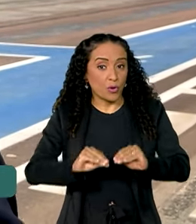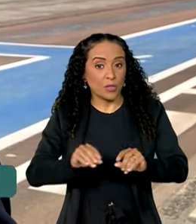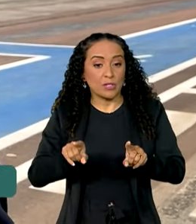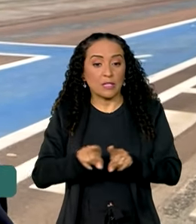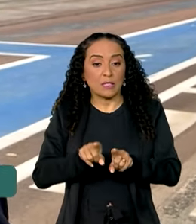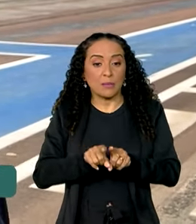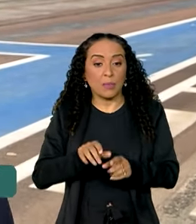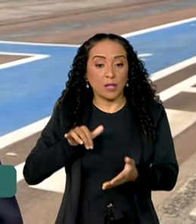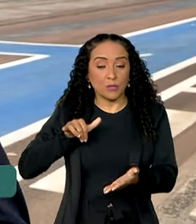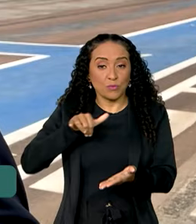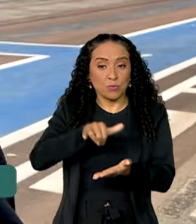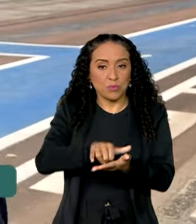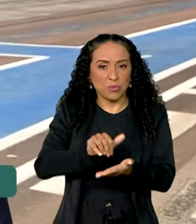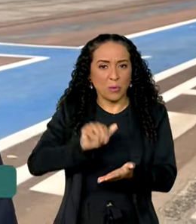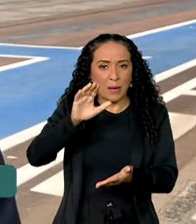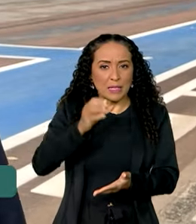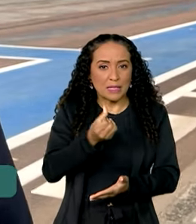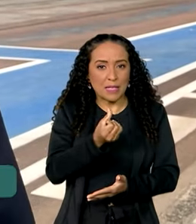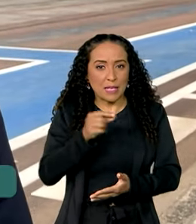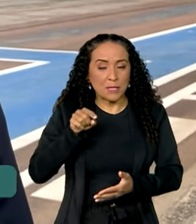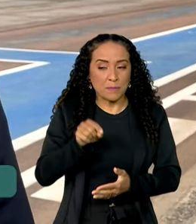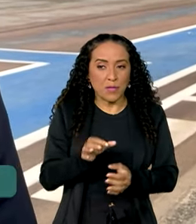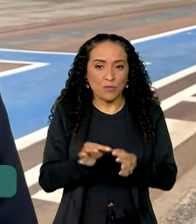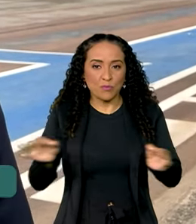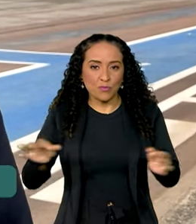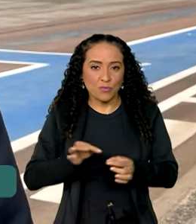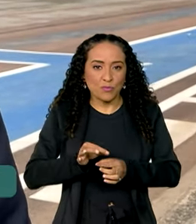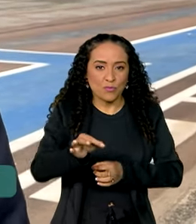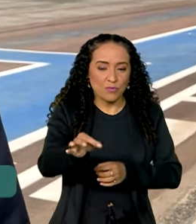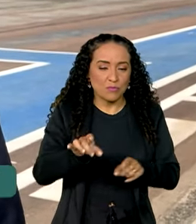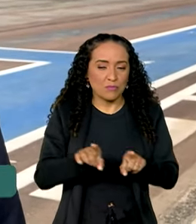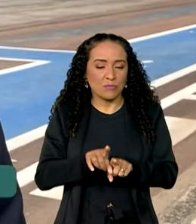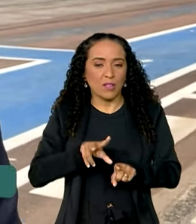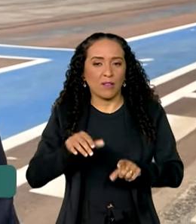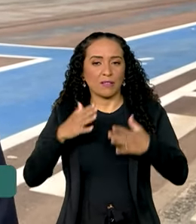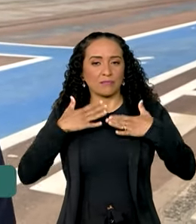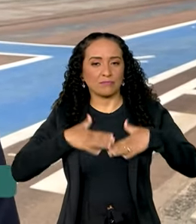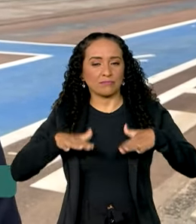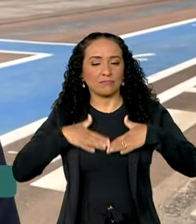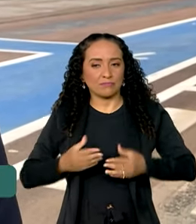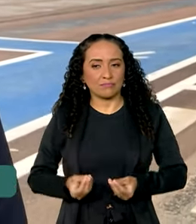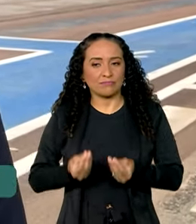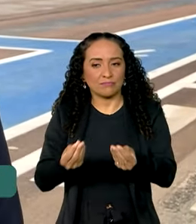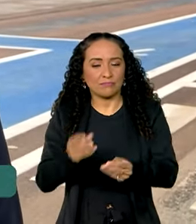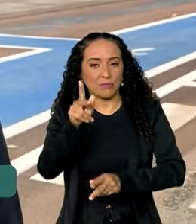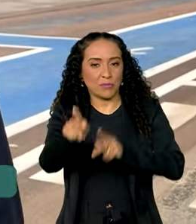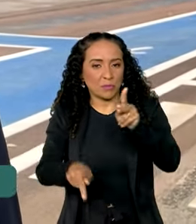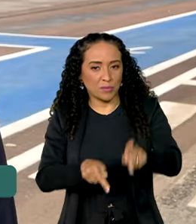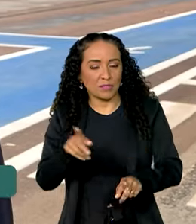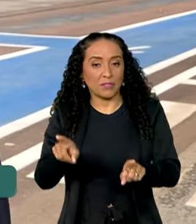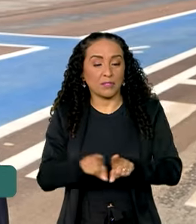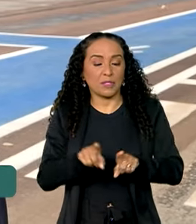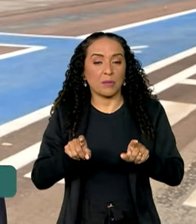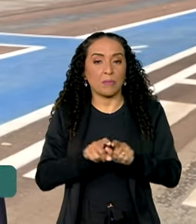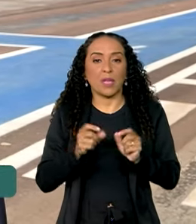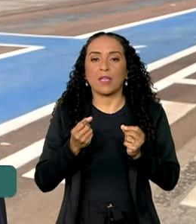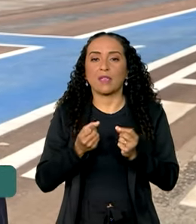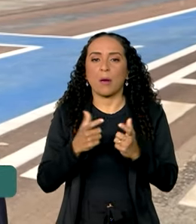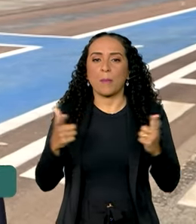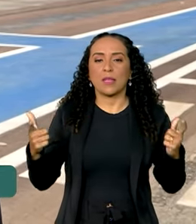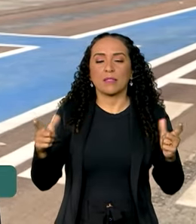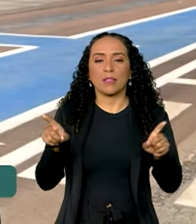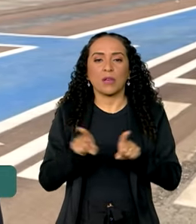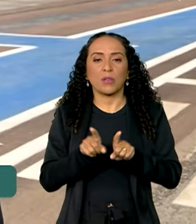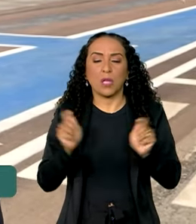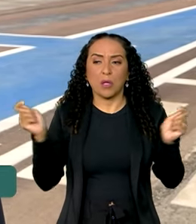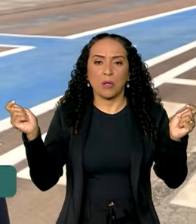o terminal de mais de 6.000 M qu que vai dar conforto à população além de aumentar ainda